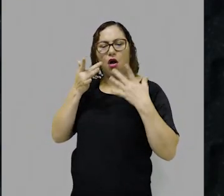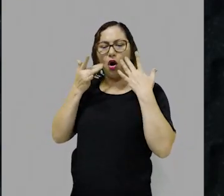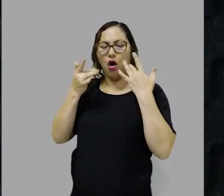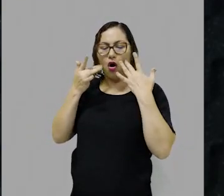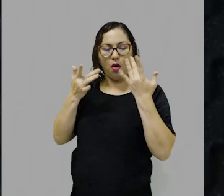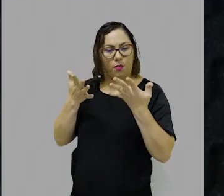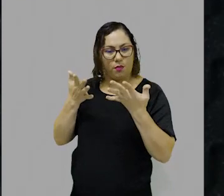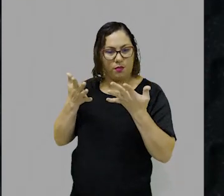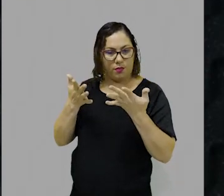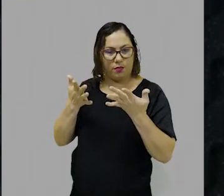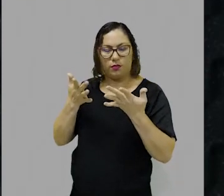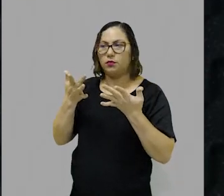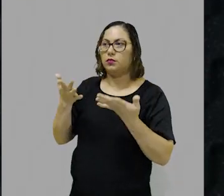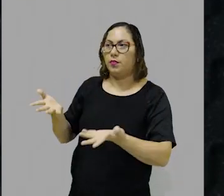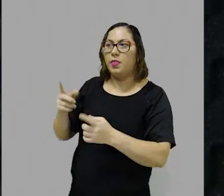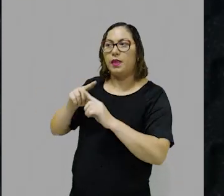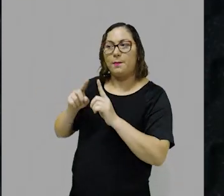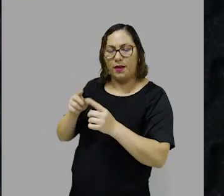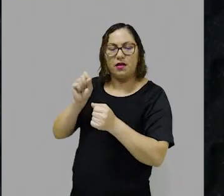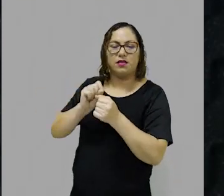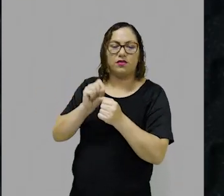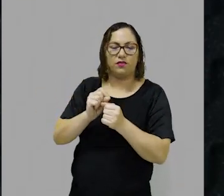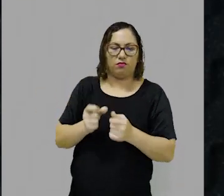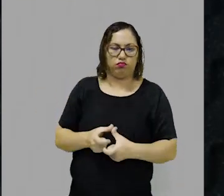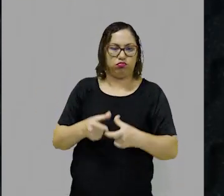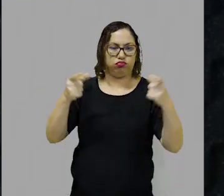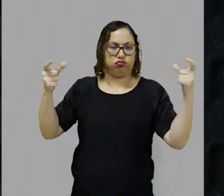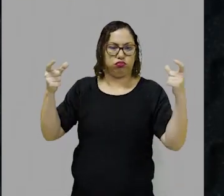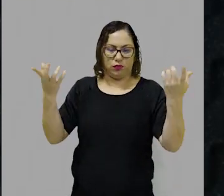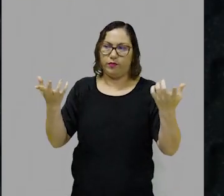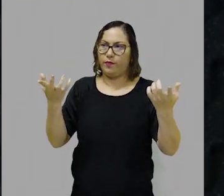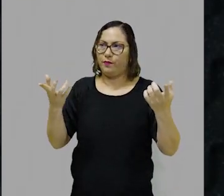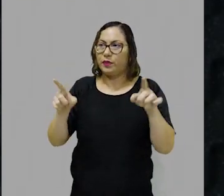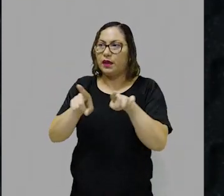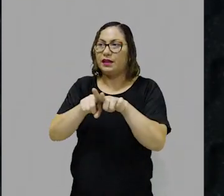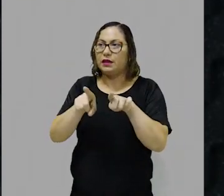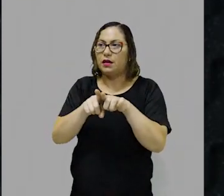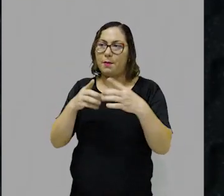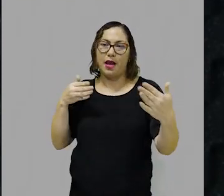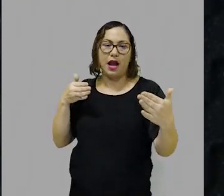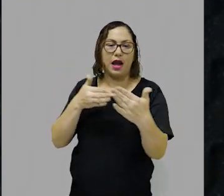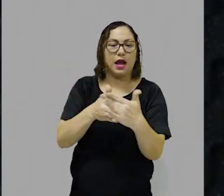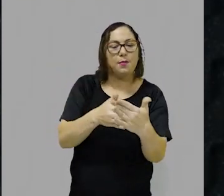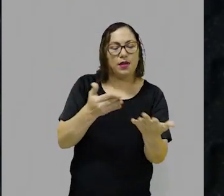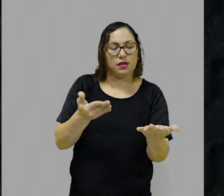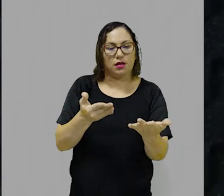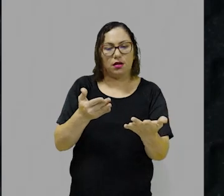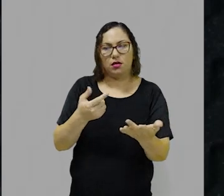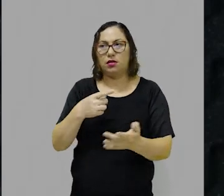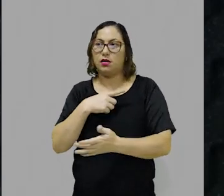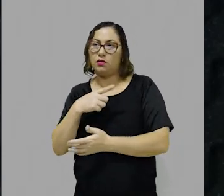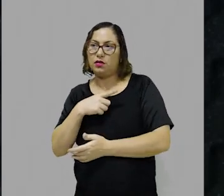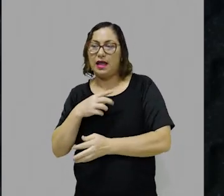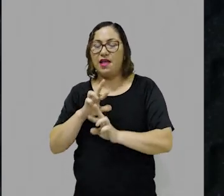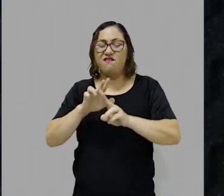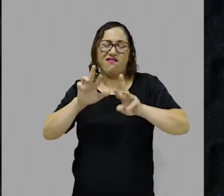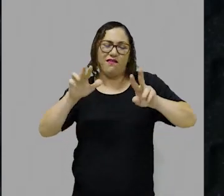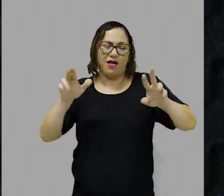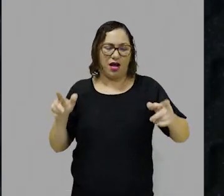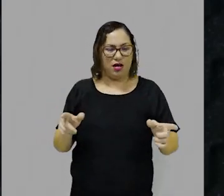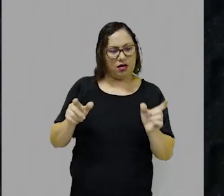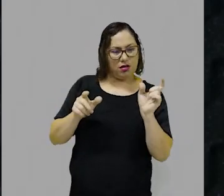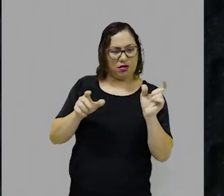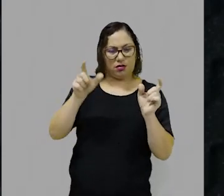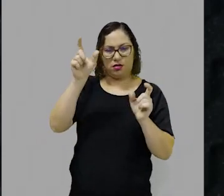grande quantidade. Apesar de ser feito em grande quantidade, ele também era feito limitado. Então eu tenho várias peças que não